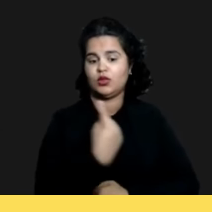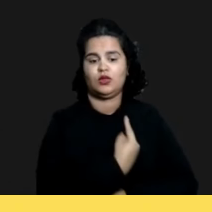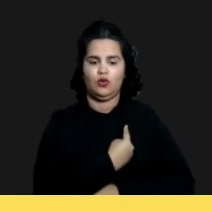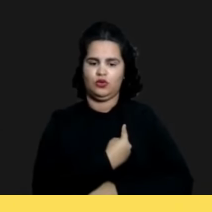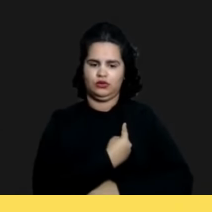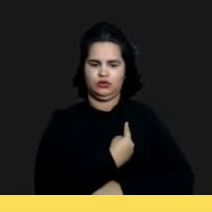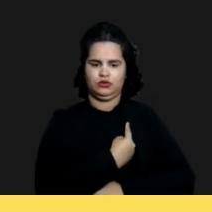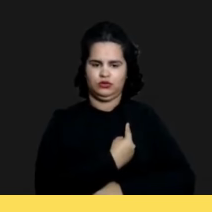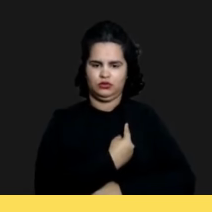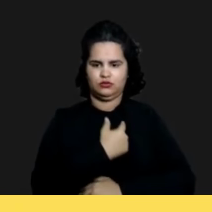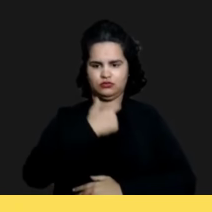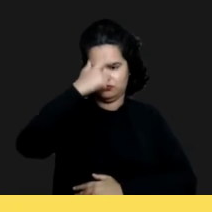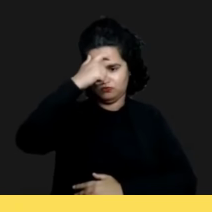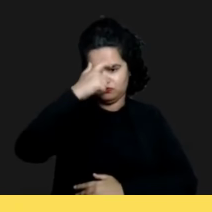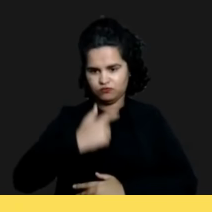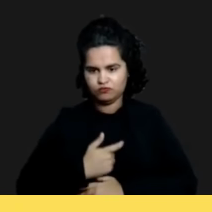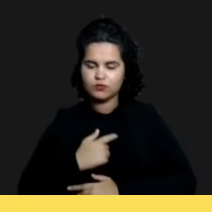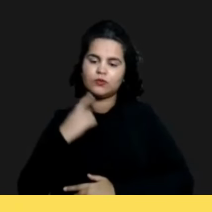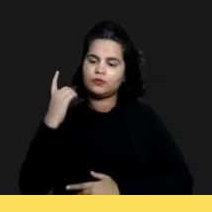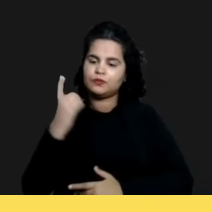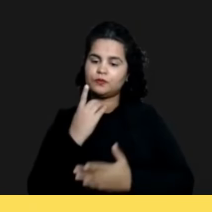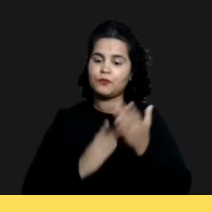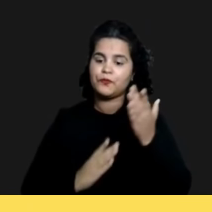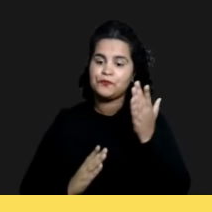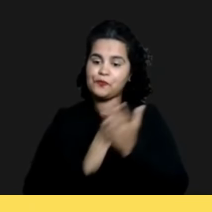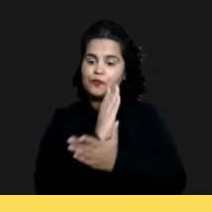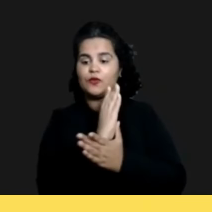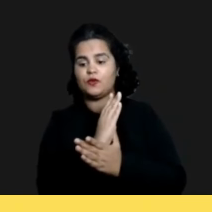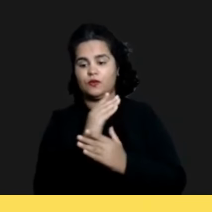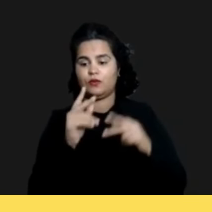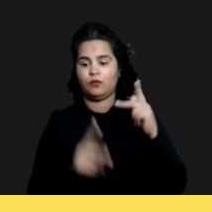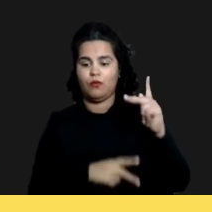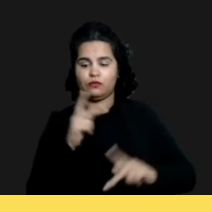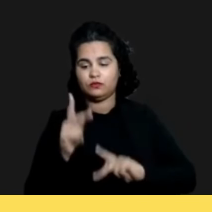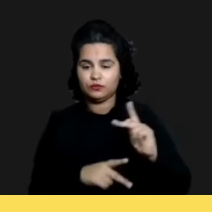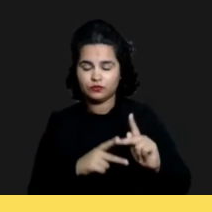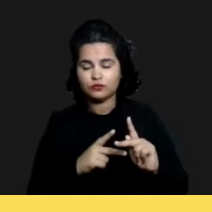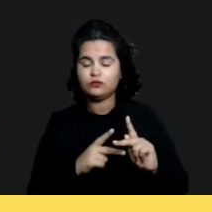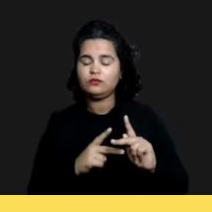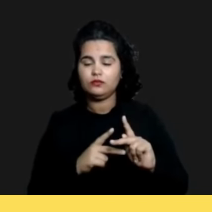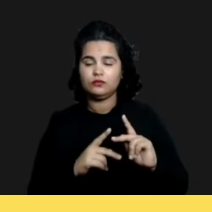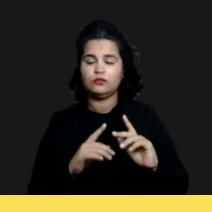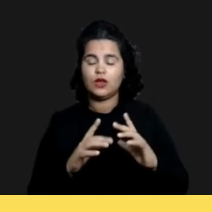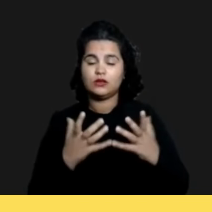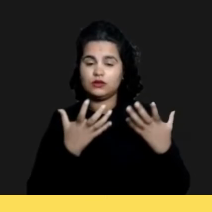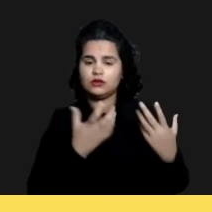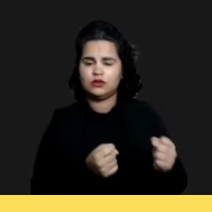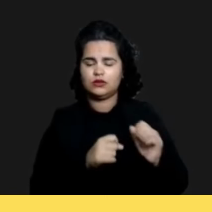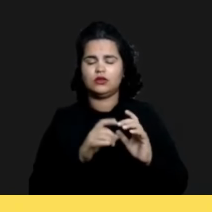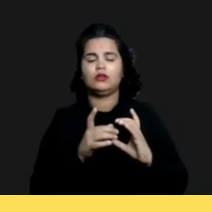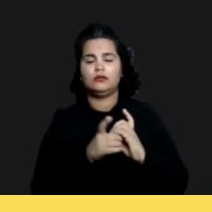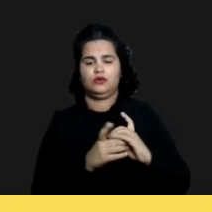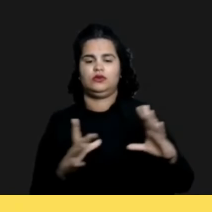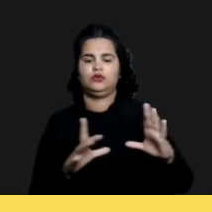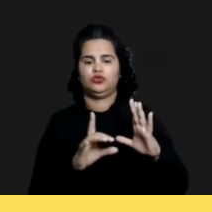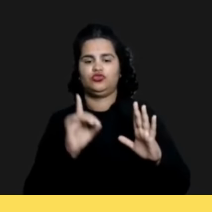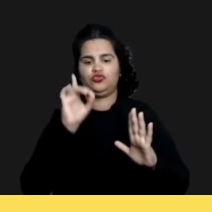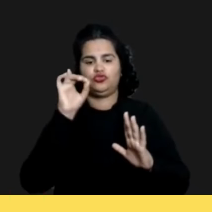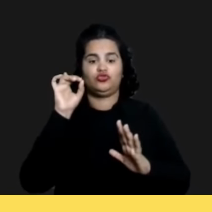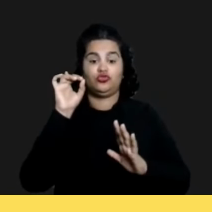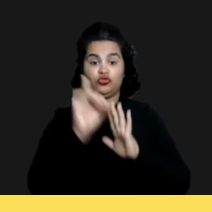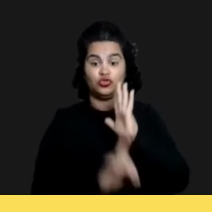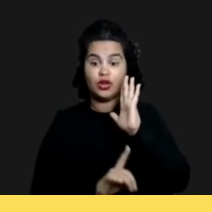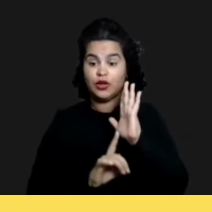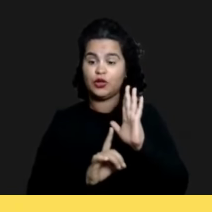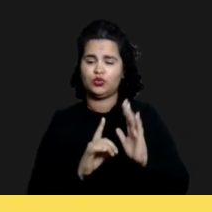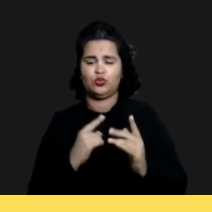povo, estamos abraçados com a democracia e os direitos individuais e coletivos